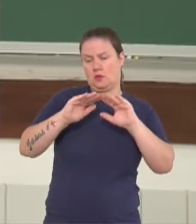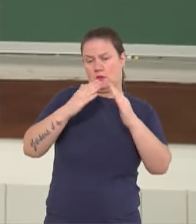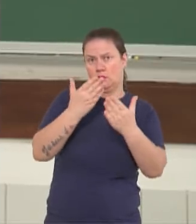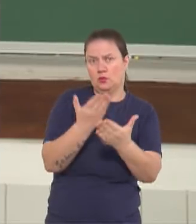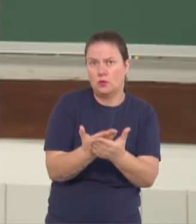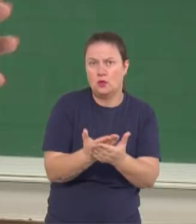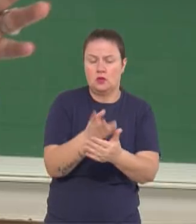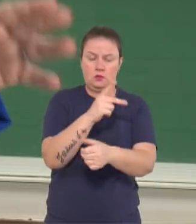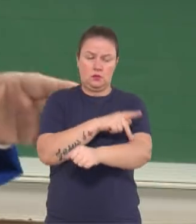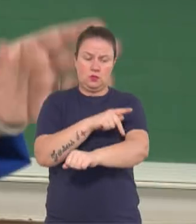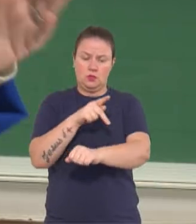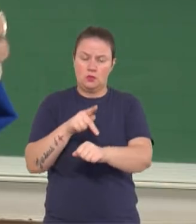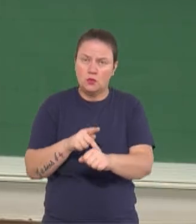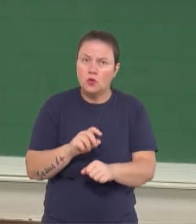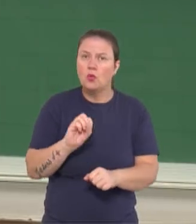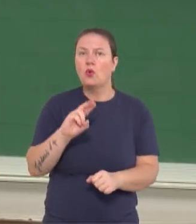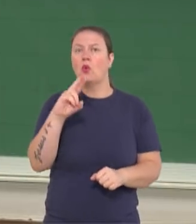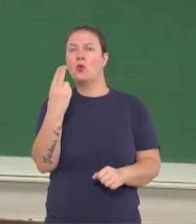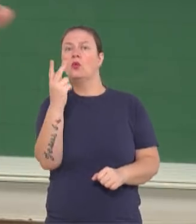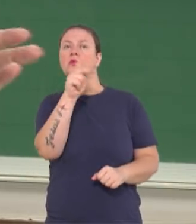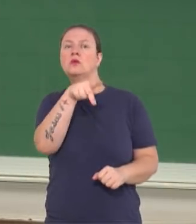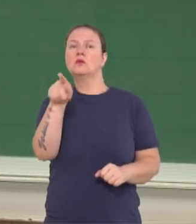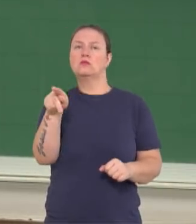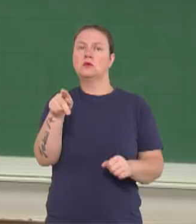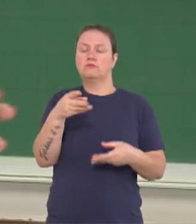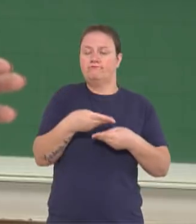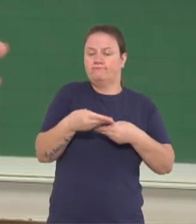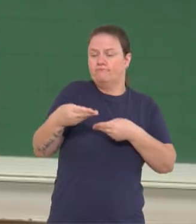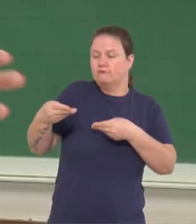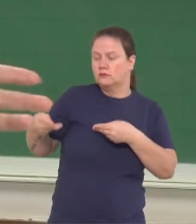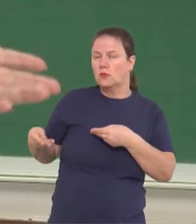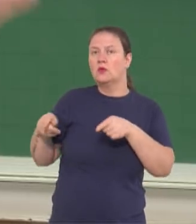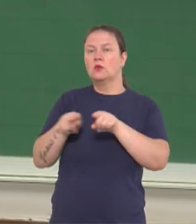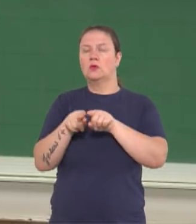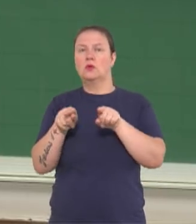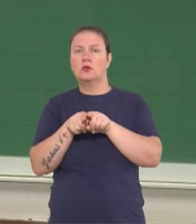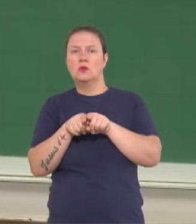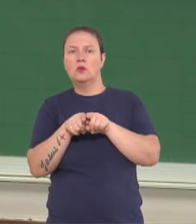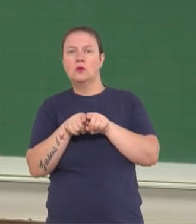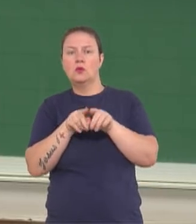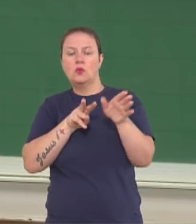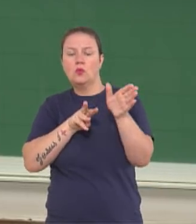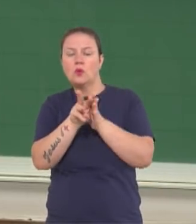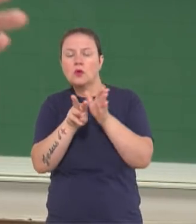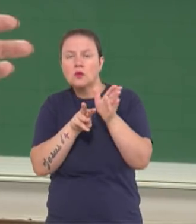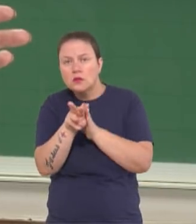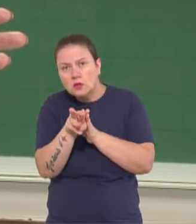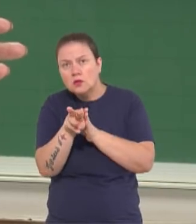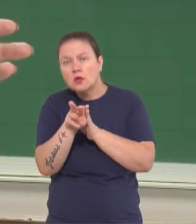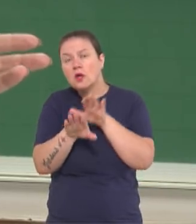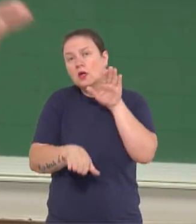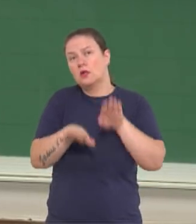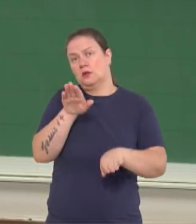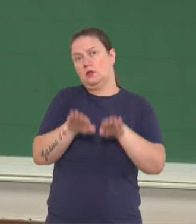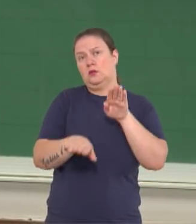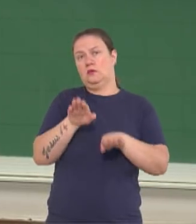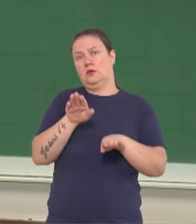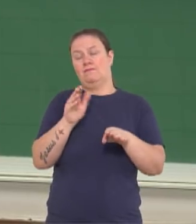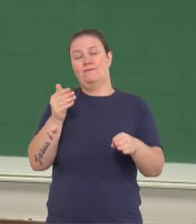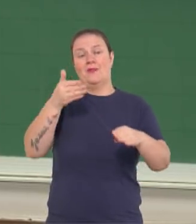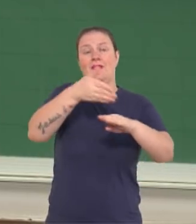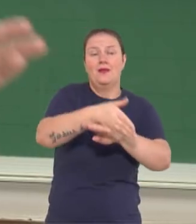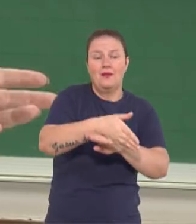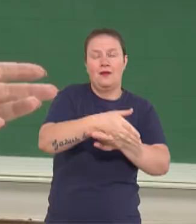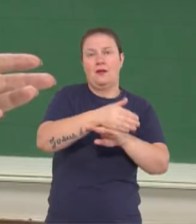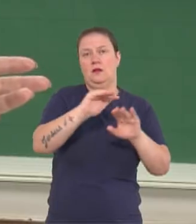escola, um pedagogo ou o próprio professor disponibilizar para vocês aí no grupo de WhatsApp, né? Ou, não sei se é o caso também, vocês podem ir até a escola que